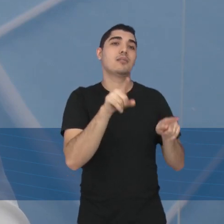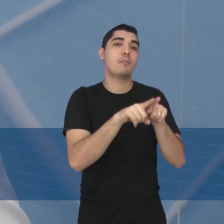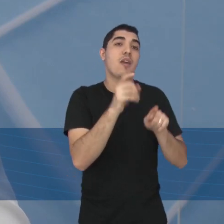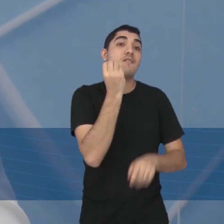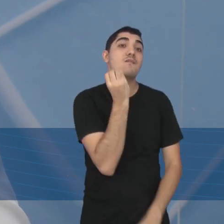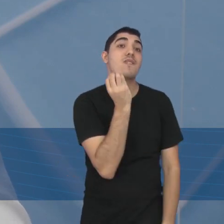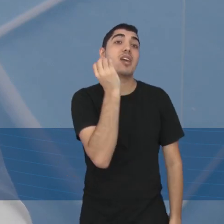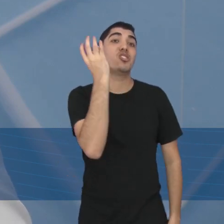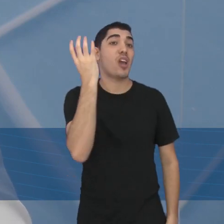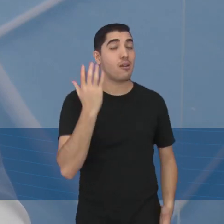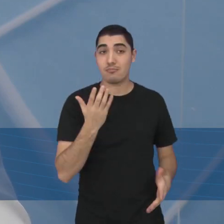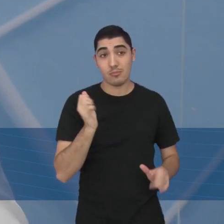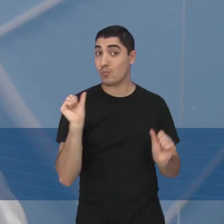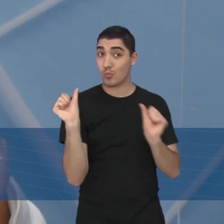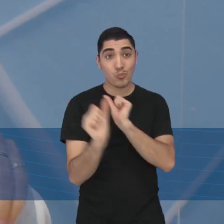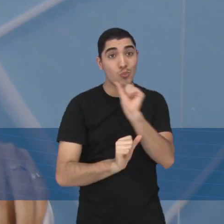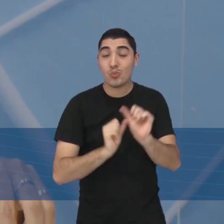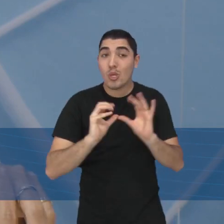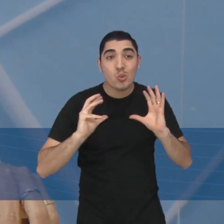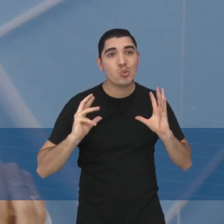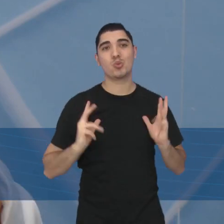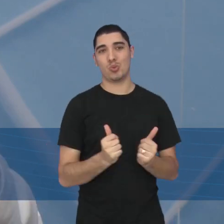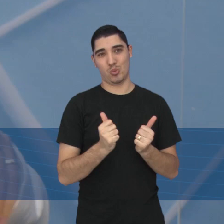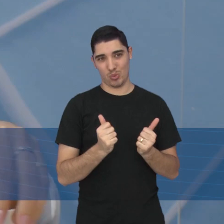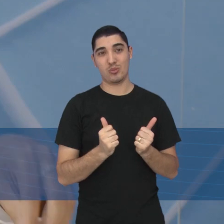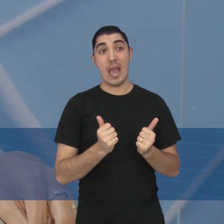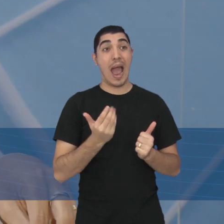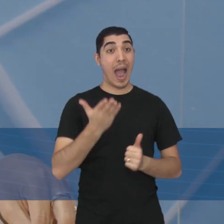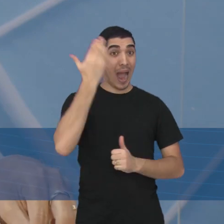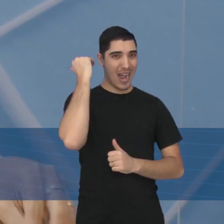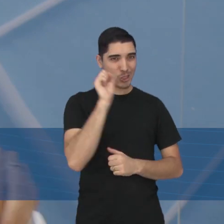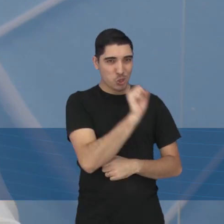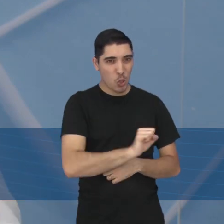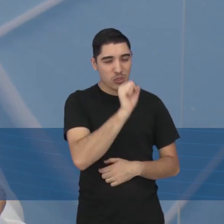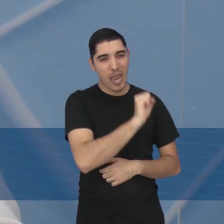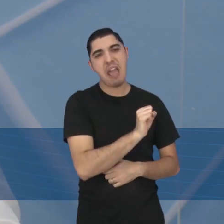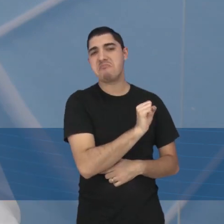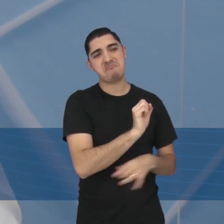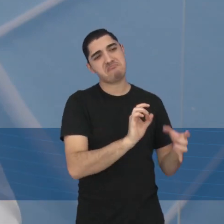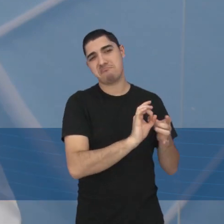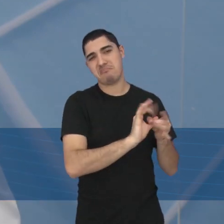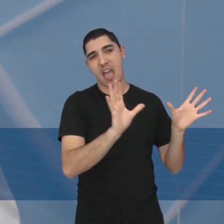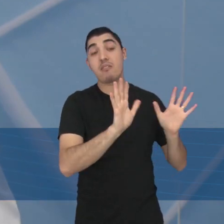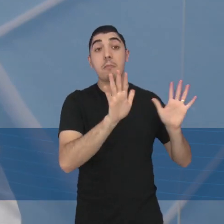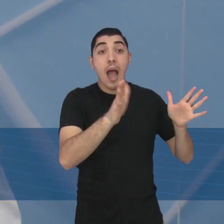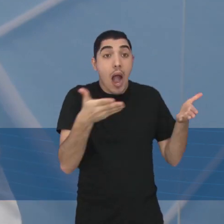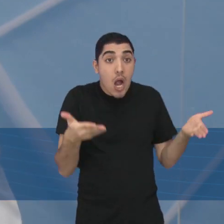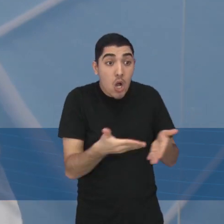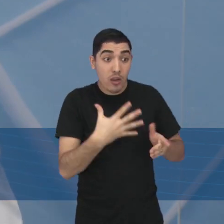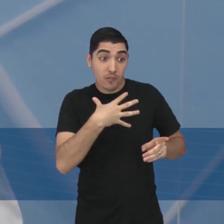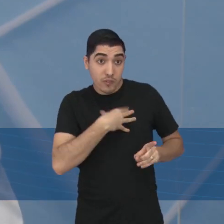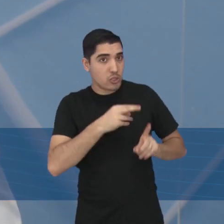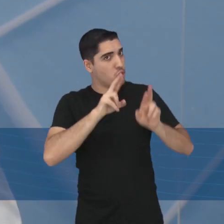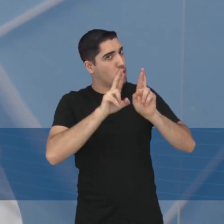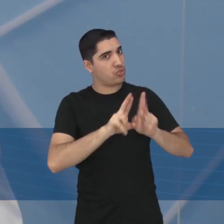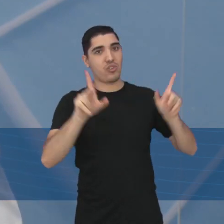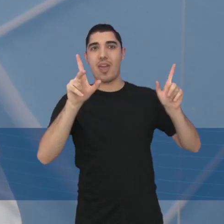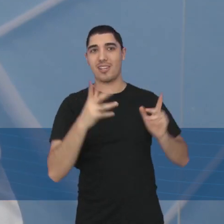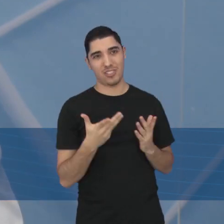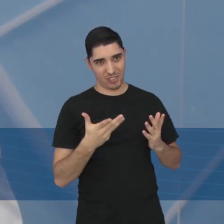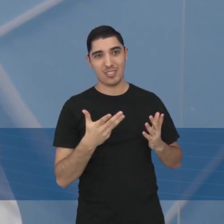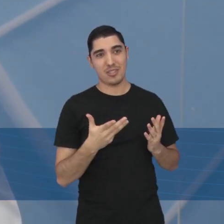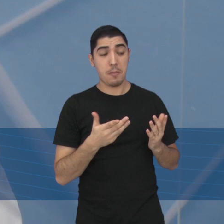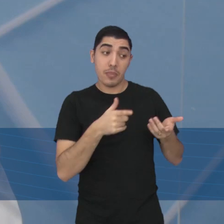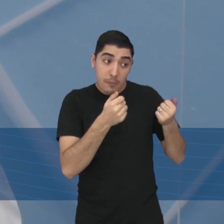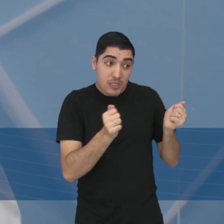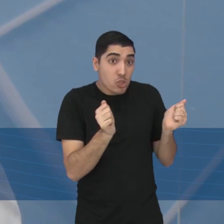né? Porque aí muda. Tudo era de uma forma quando a gente não tinha filhos. Depois que a gente tem filhos, a gente começa a incluir, né, eles dentro